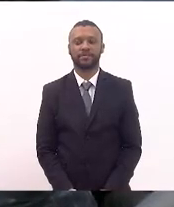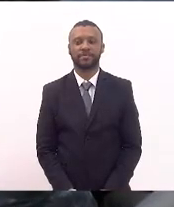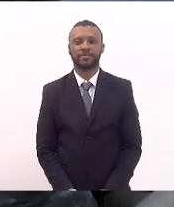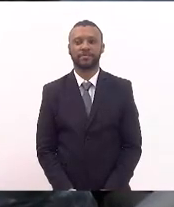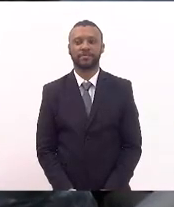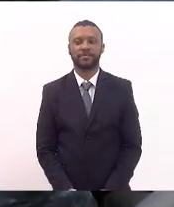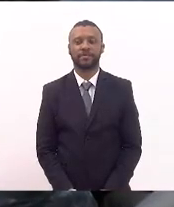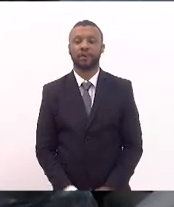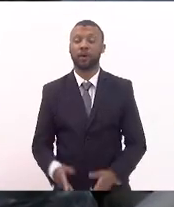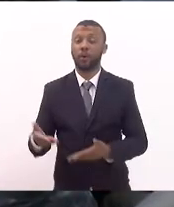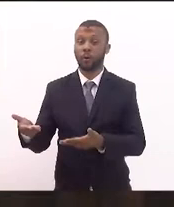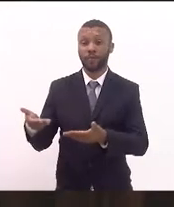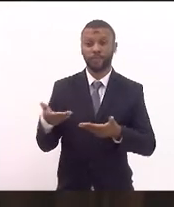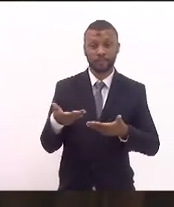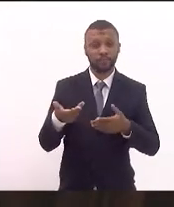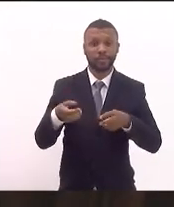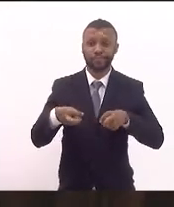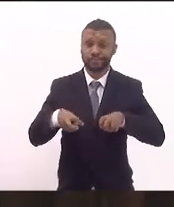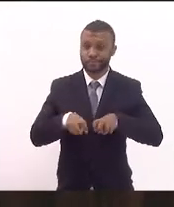Convido para compor a mesa